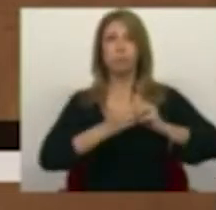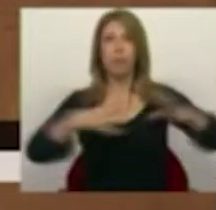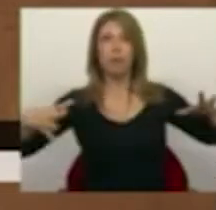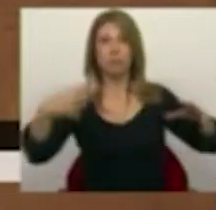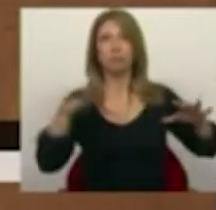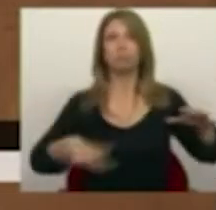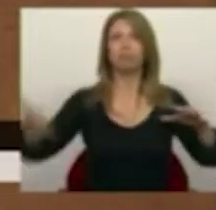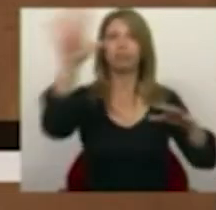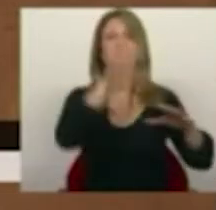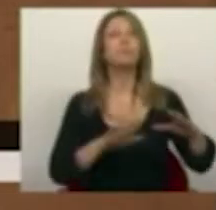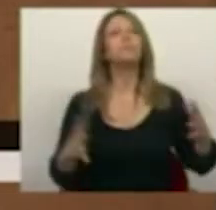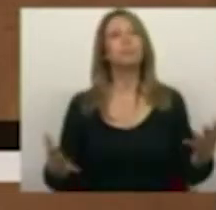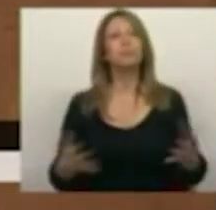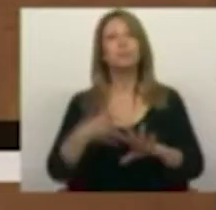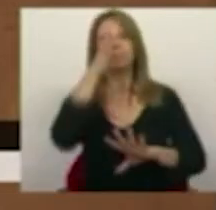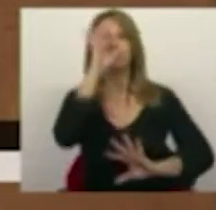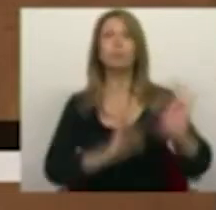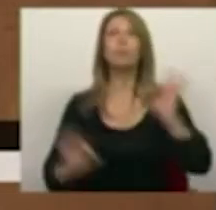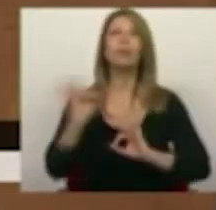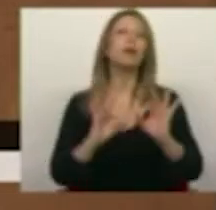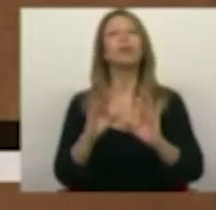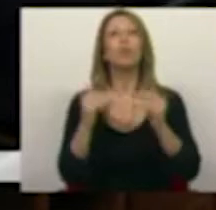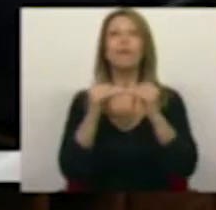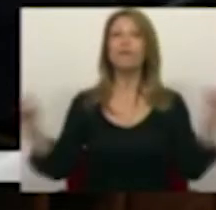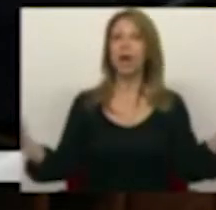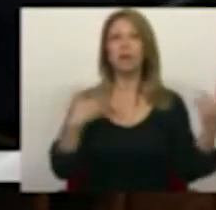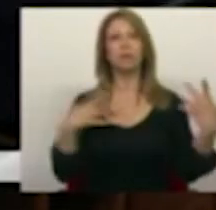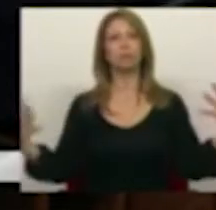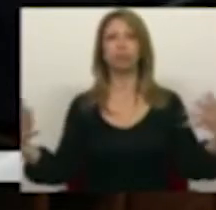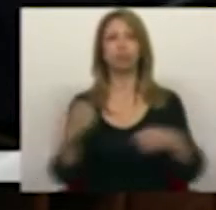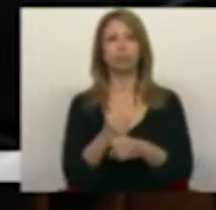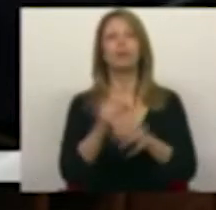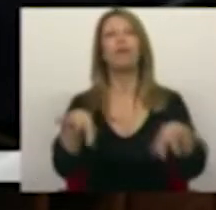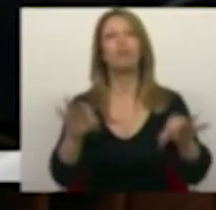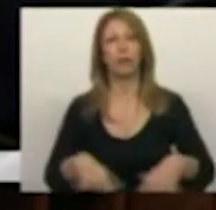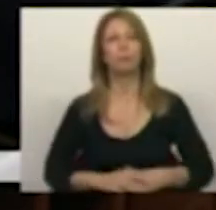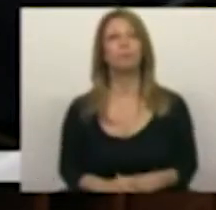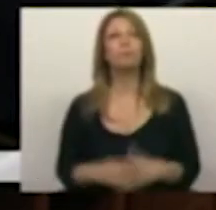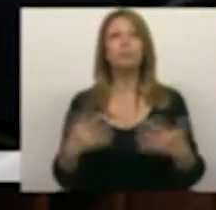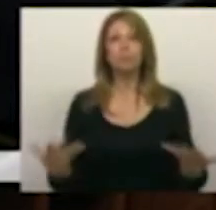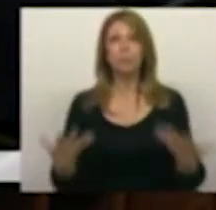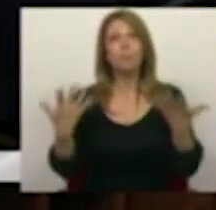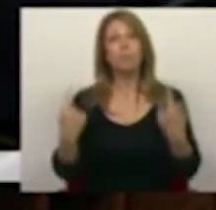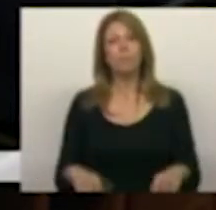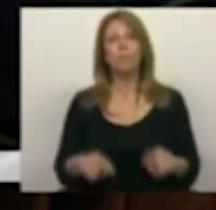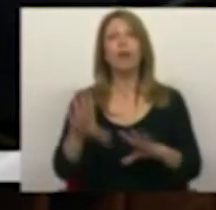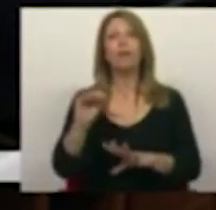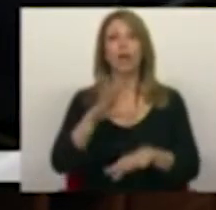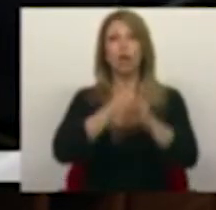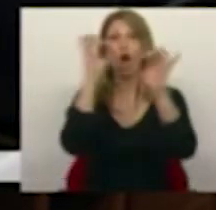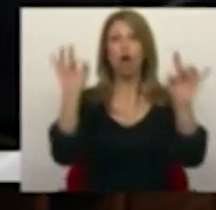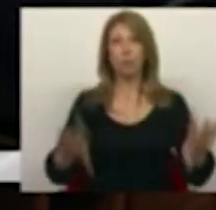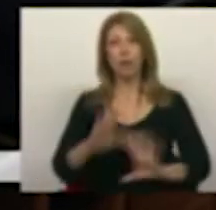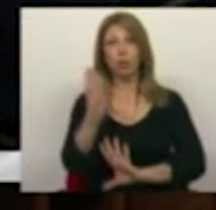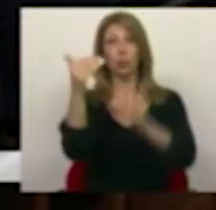e preparando a entrada na fase de mitigação. Neste momento temos 10 hospitais de primeira linha e